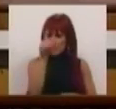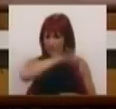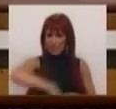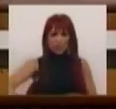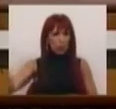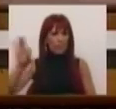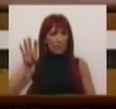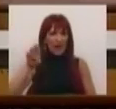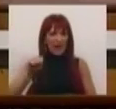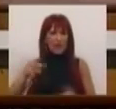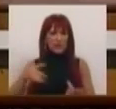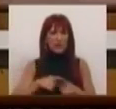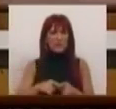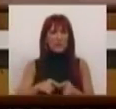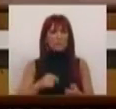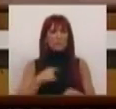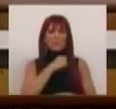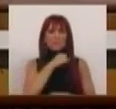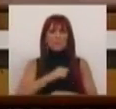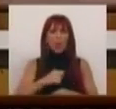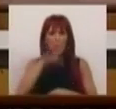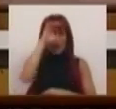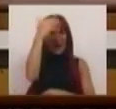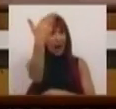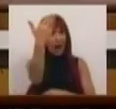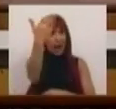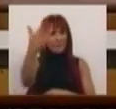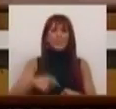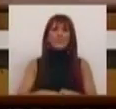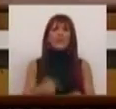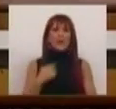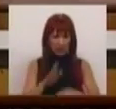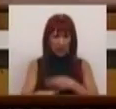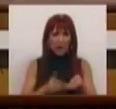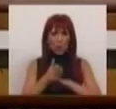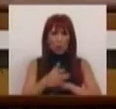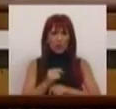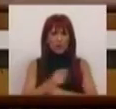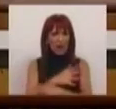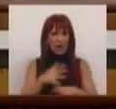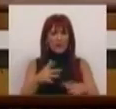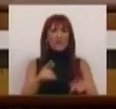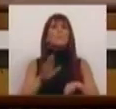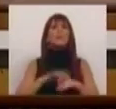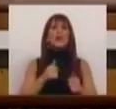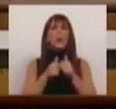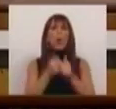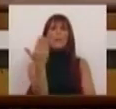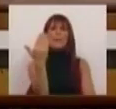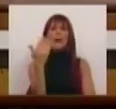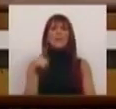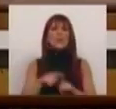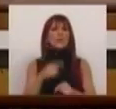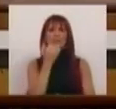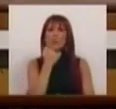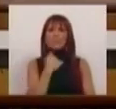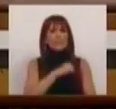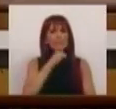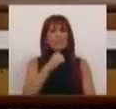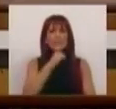e o PS que viabilizou a atual governação e continuam, em grande medida, por cumprir de modo